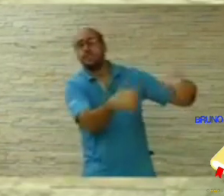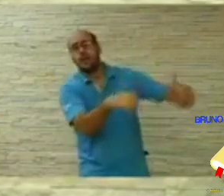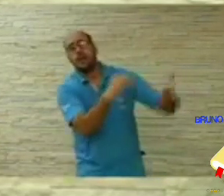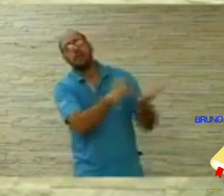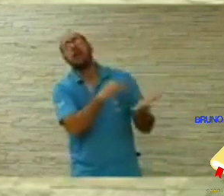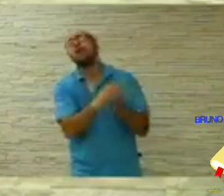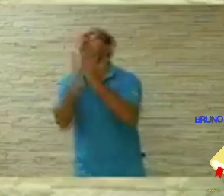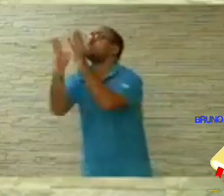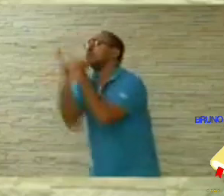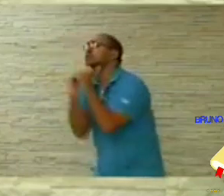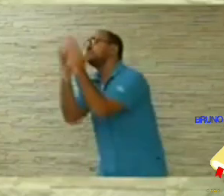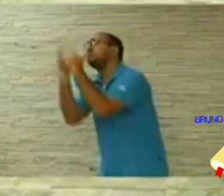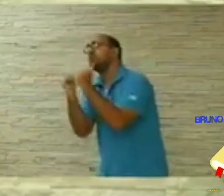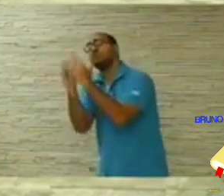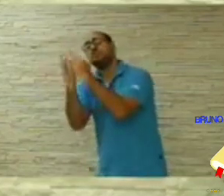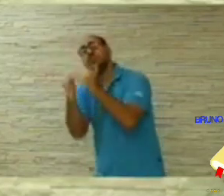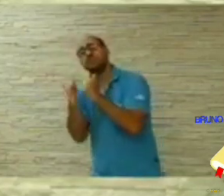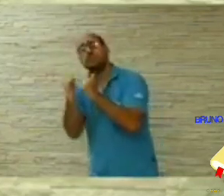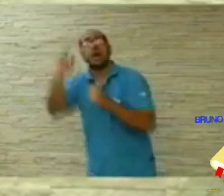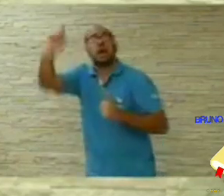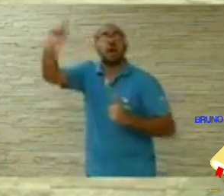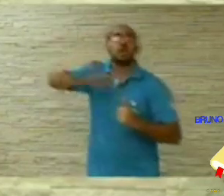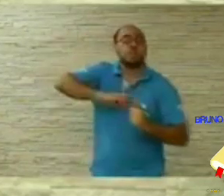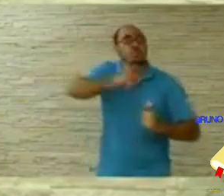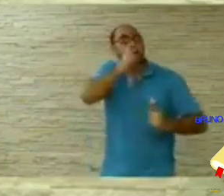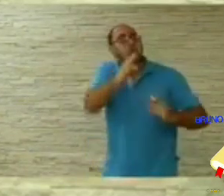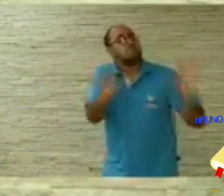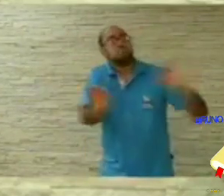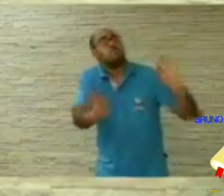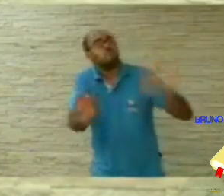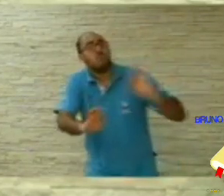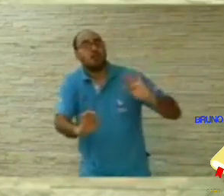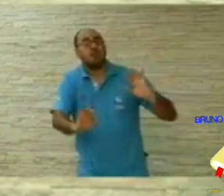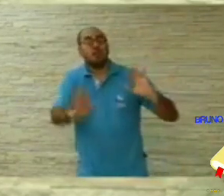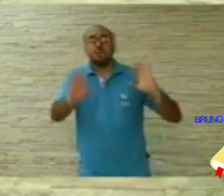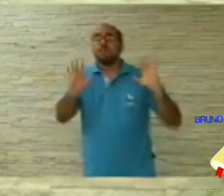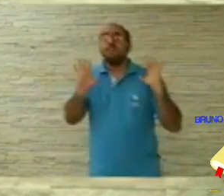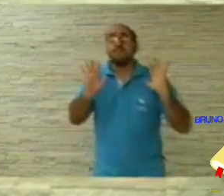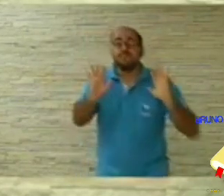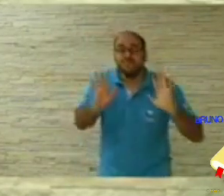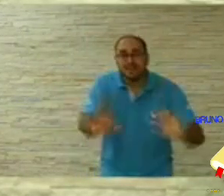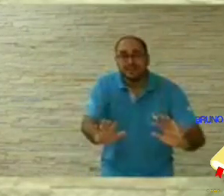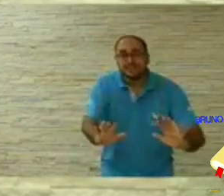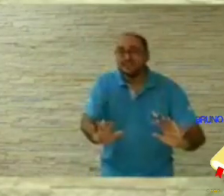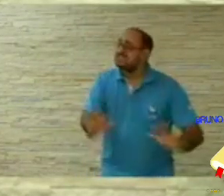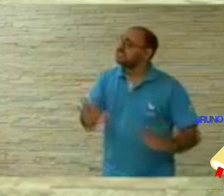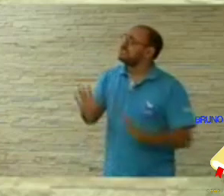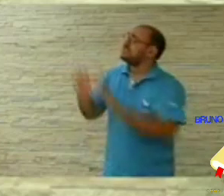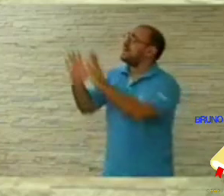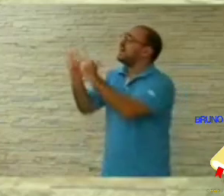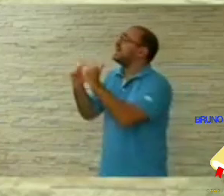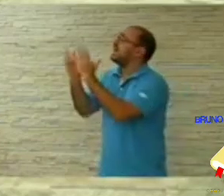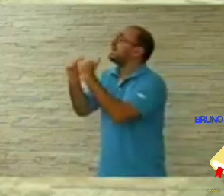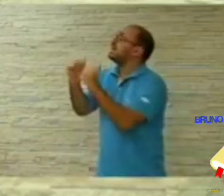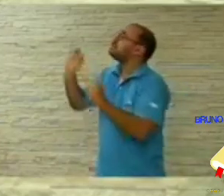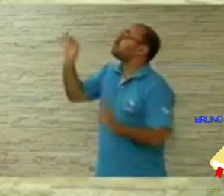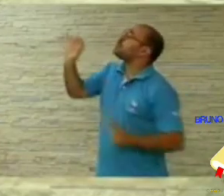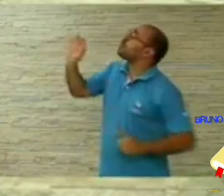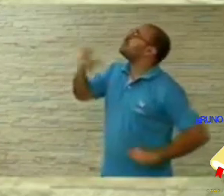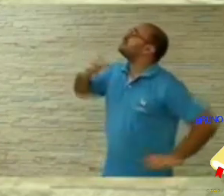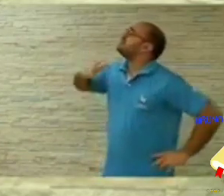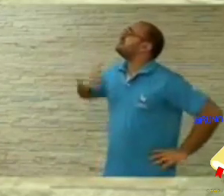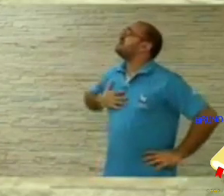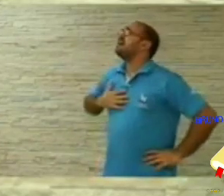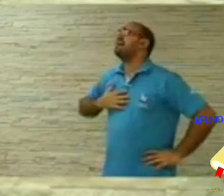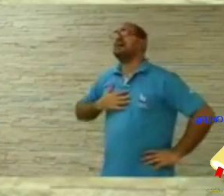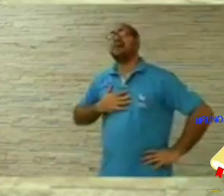você esteja ali, aí orando, já tenha orado há algum tempo, e parece que você está orando em vão, porque quando o Brasil